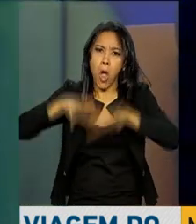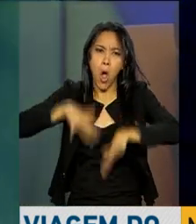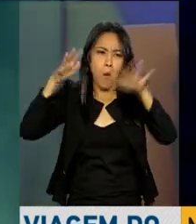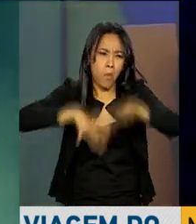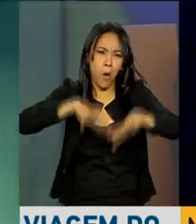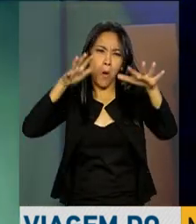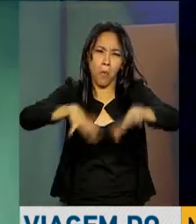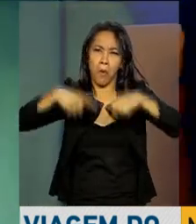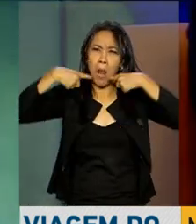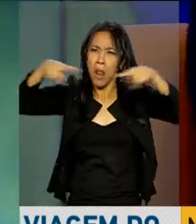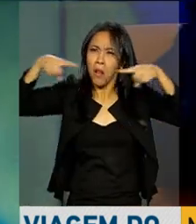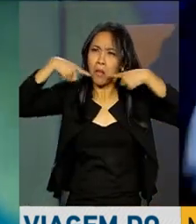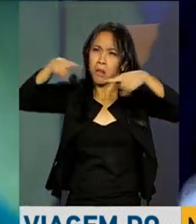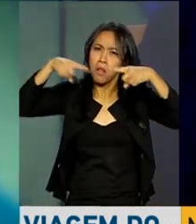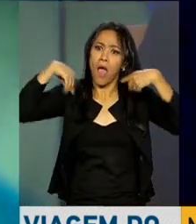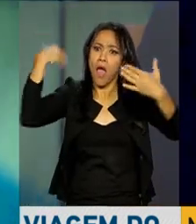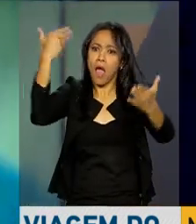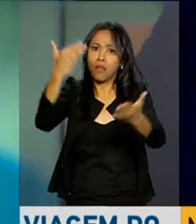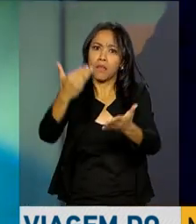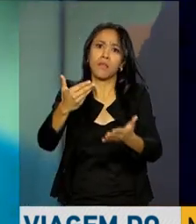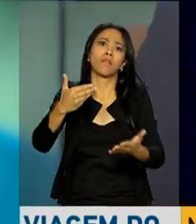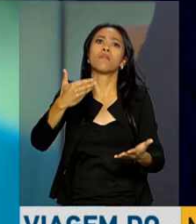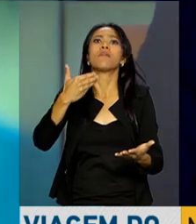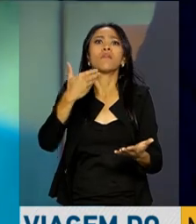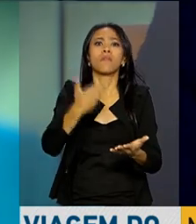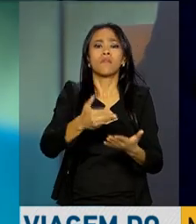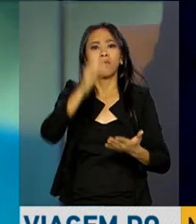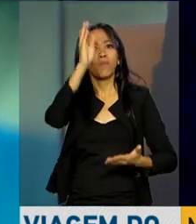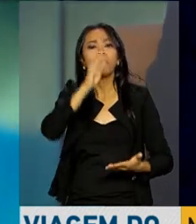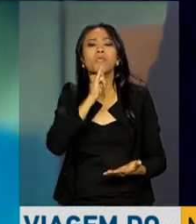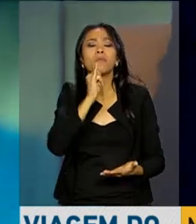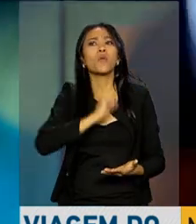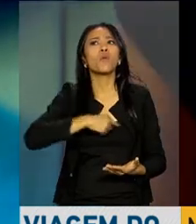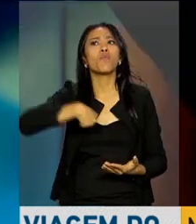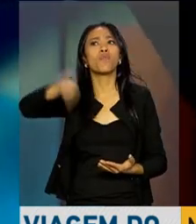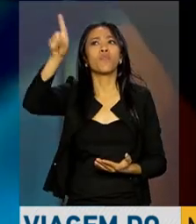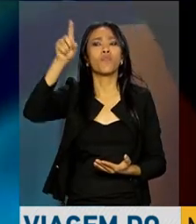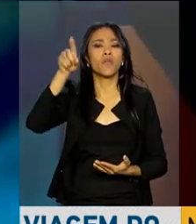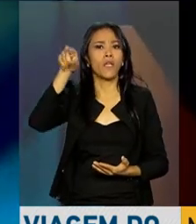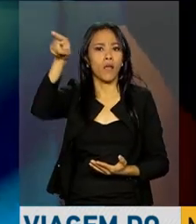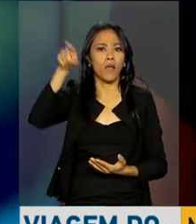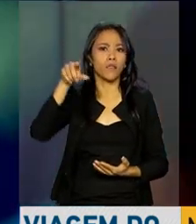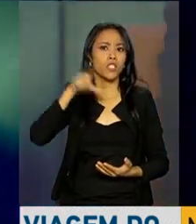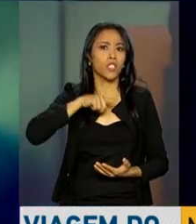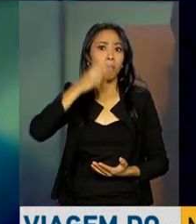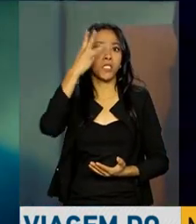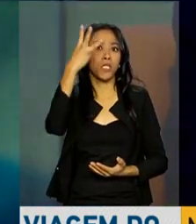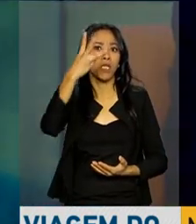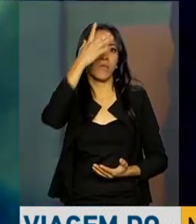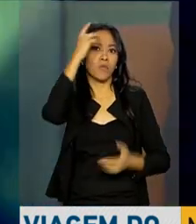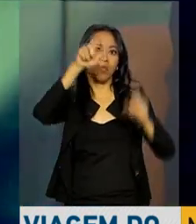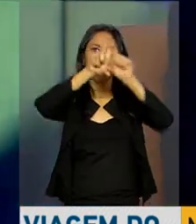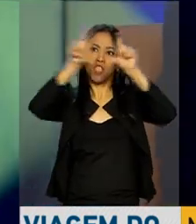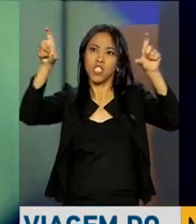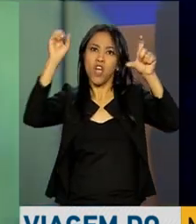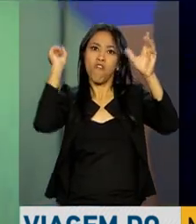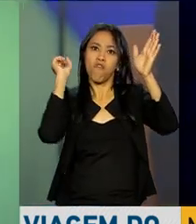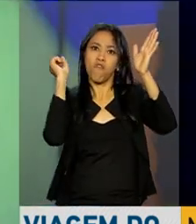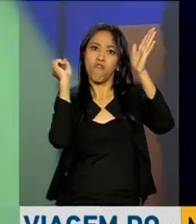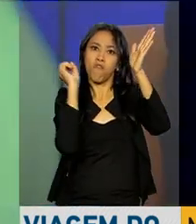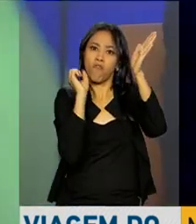né, e às vezes repercute até aqui no Brasil. Estive num lugar agora, tinha 3 pessoas lá com uma faixinha, fora